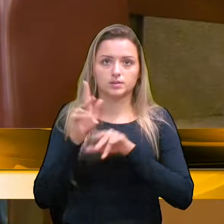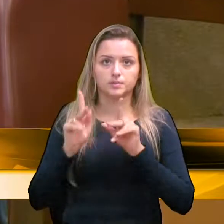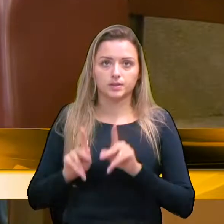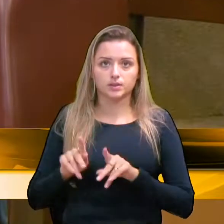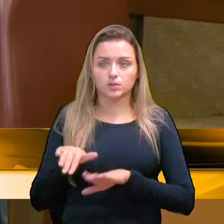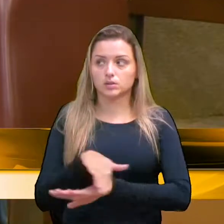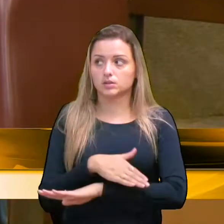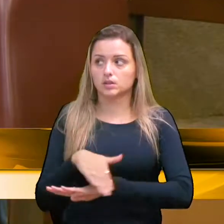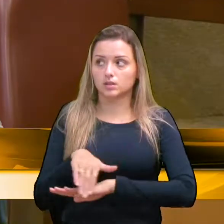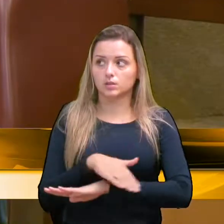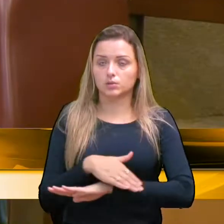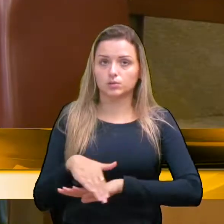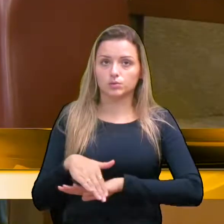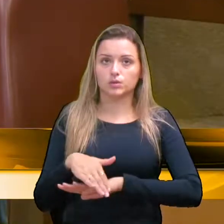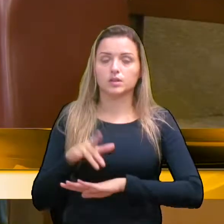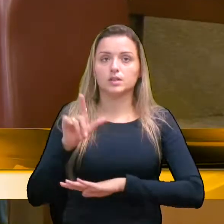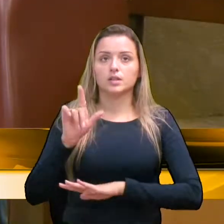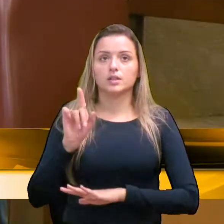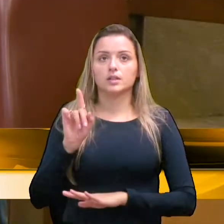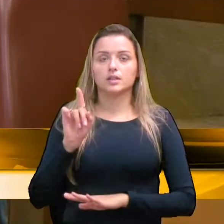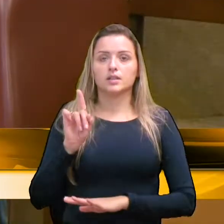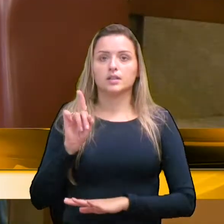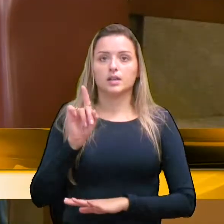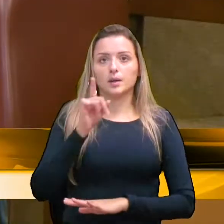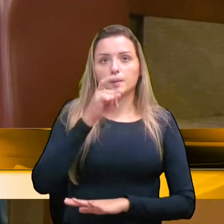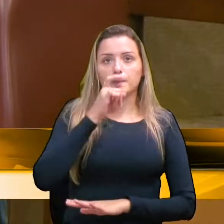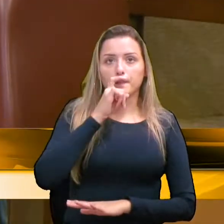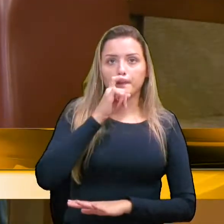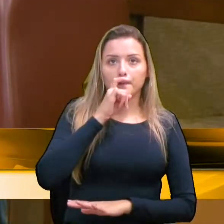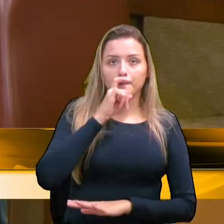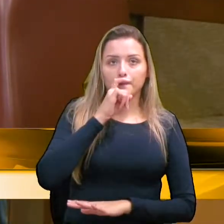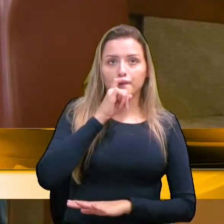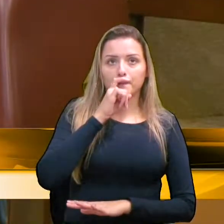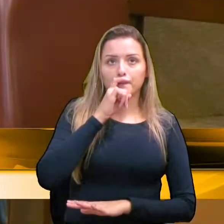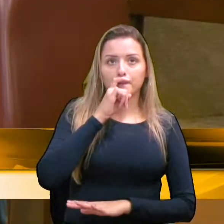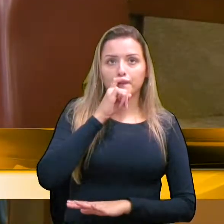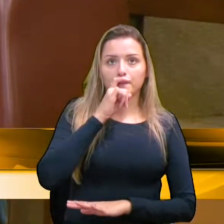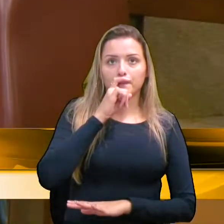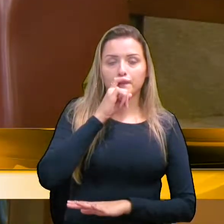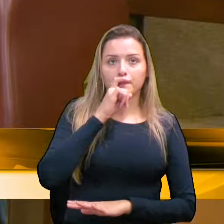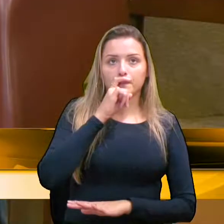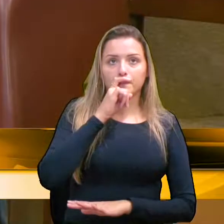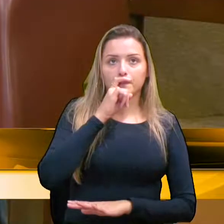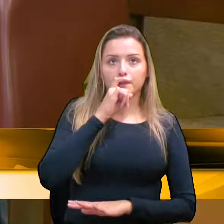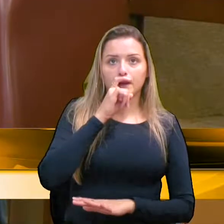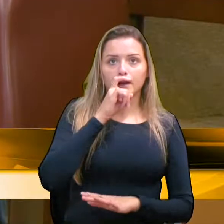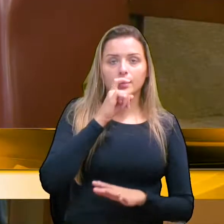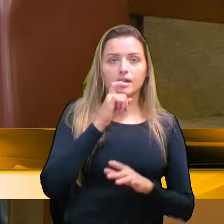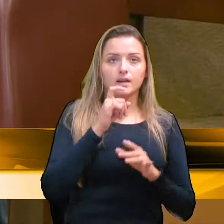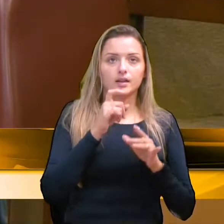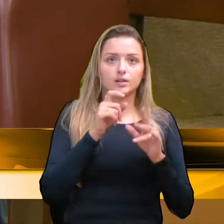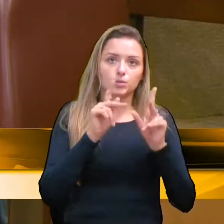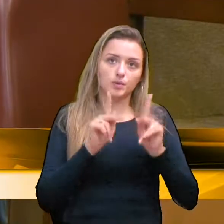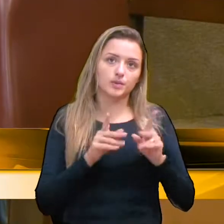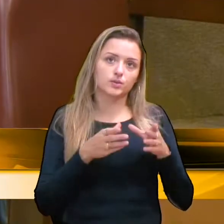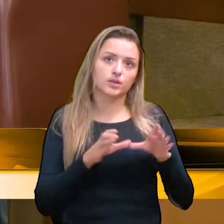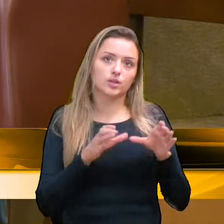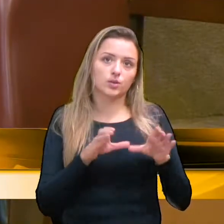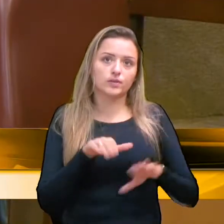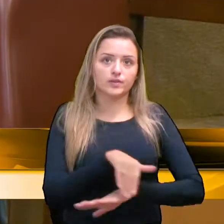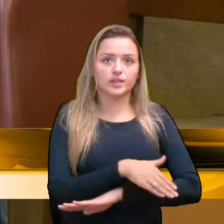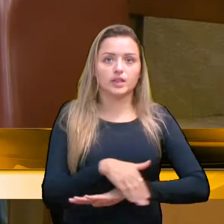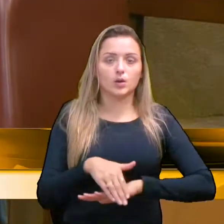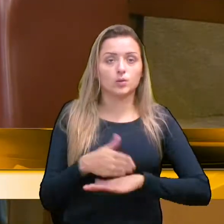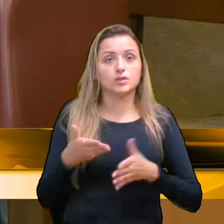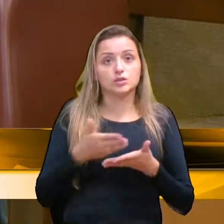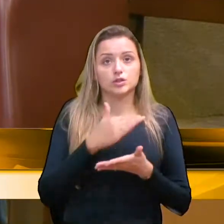né, que era o pai de uma pessoa, de um morador da rua que veio a falecer, e ao qual peço